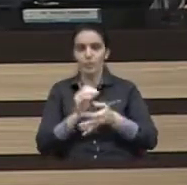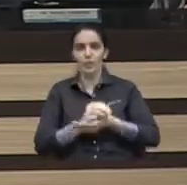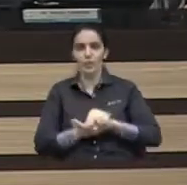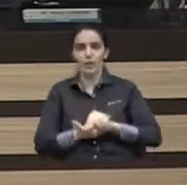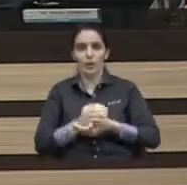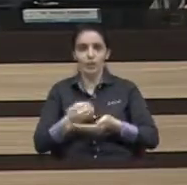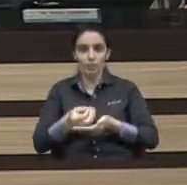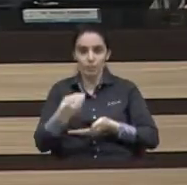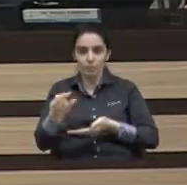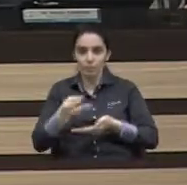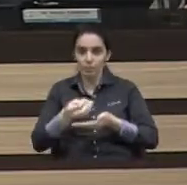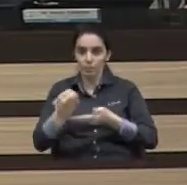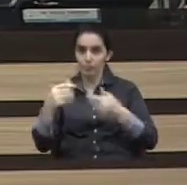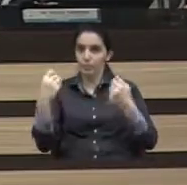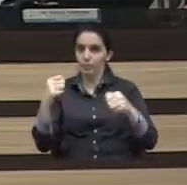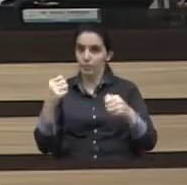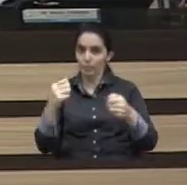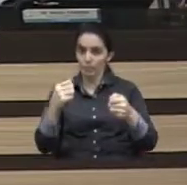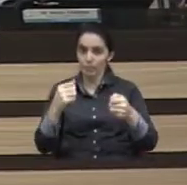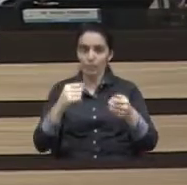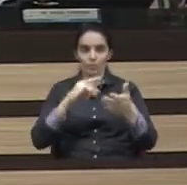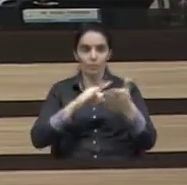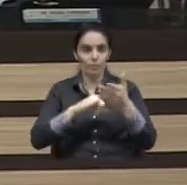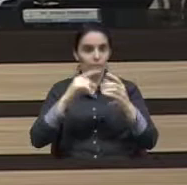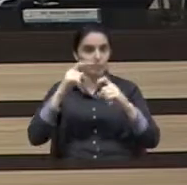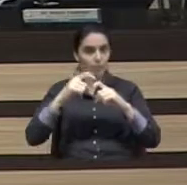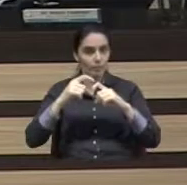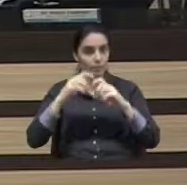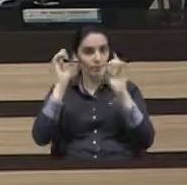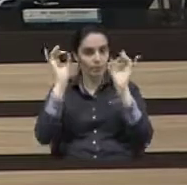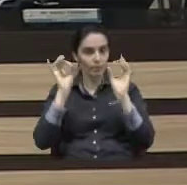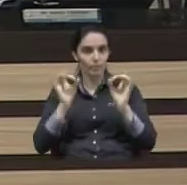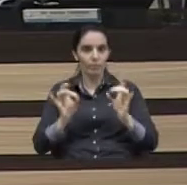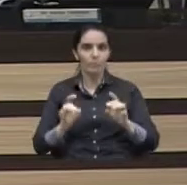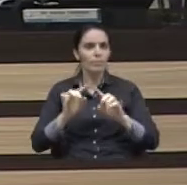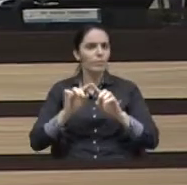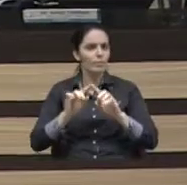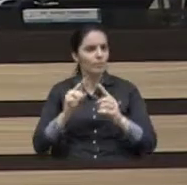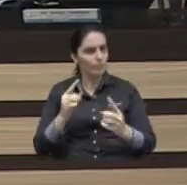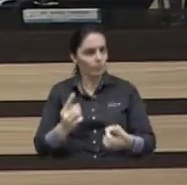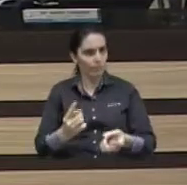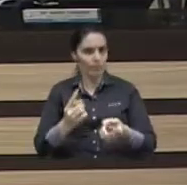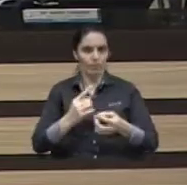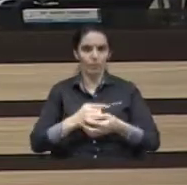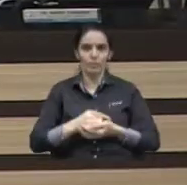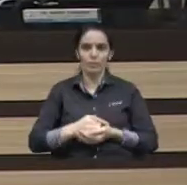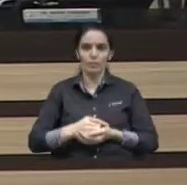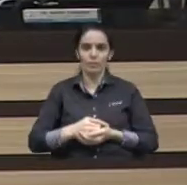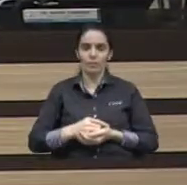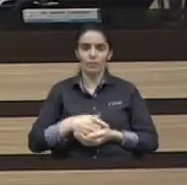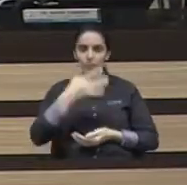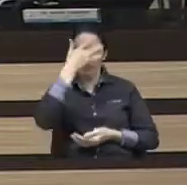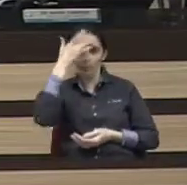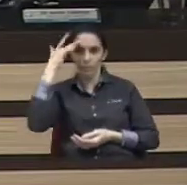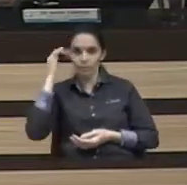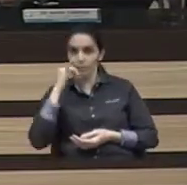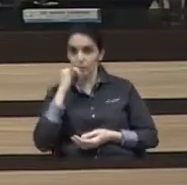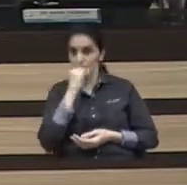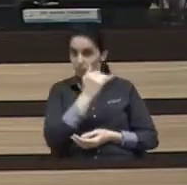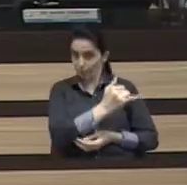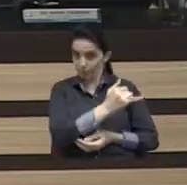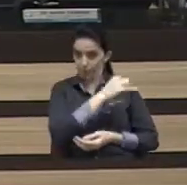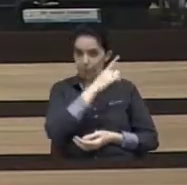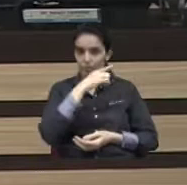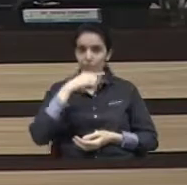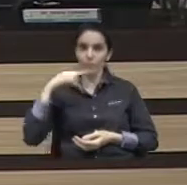através de receitas especiais e tudo mais. Mas o que me chegou, através dos munícipes, na questão assim, da